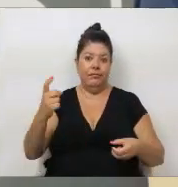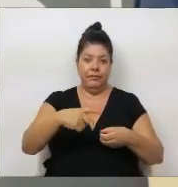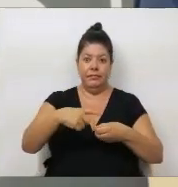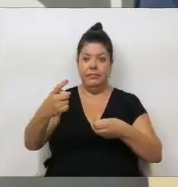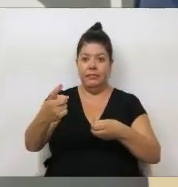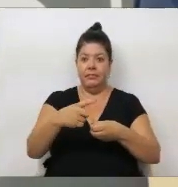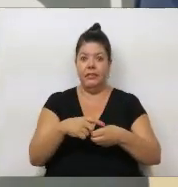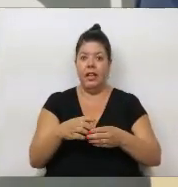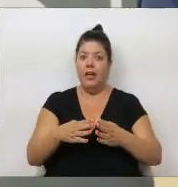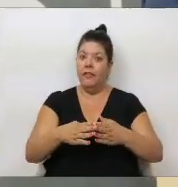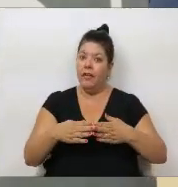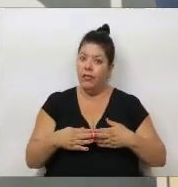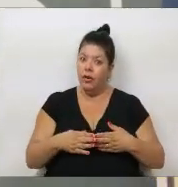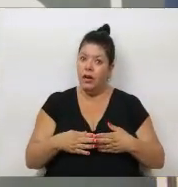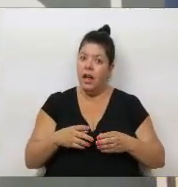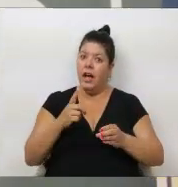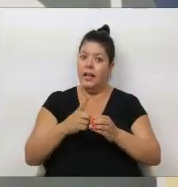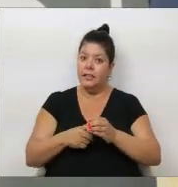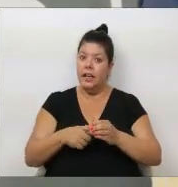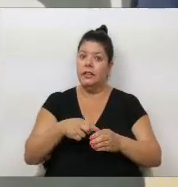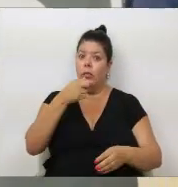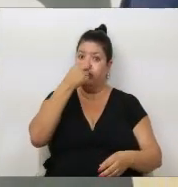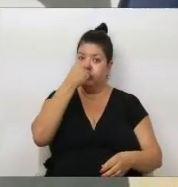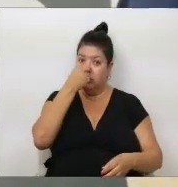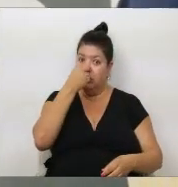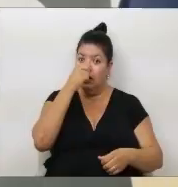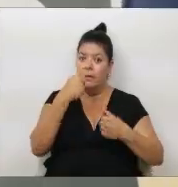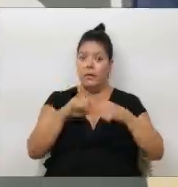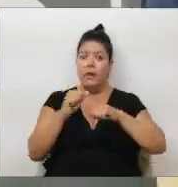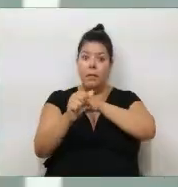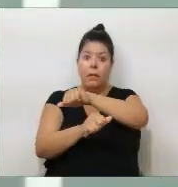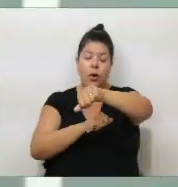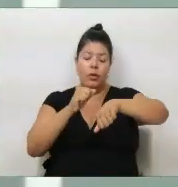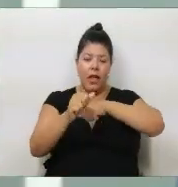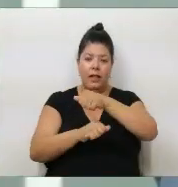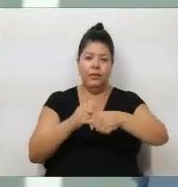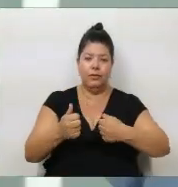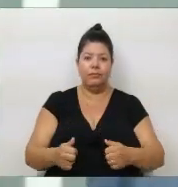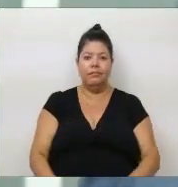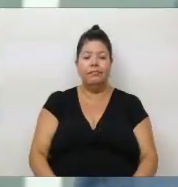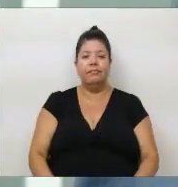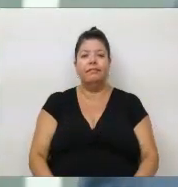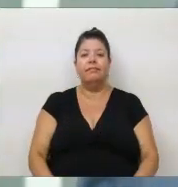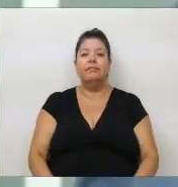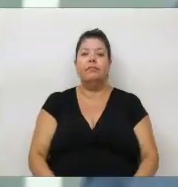Disso a nossa cidade já está bem cheia, nós queremos modificar isso.